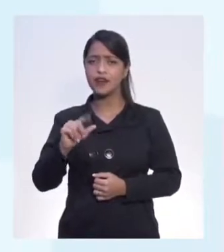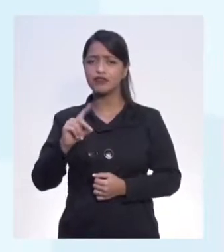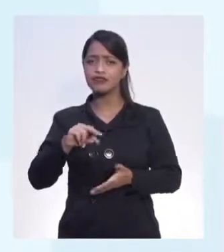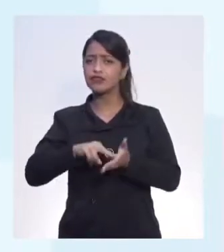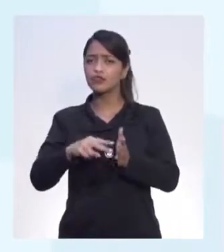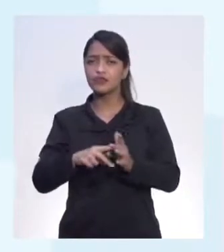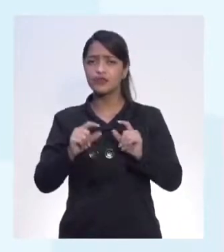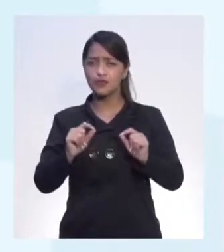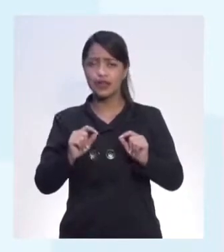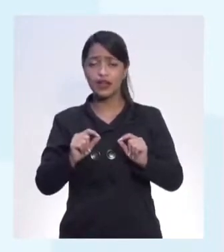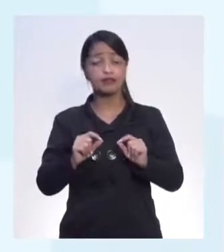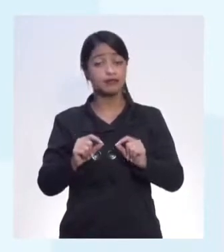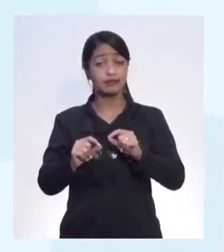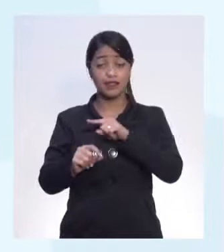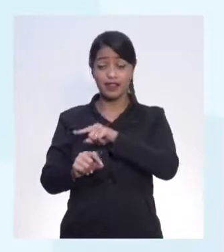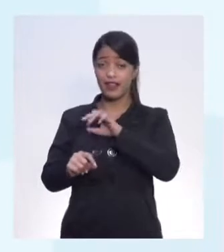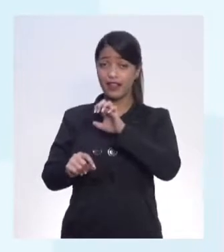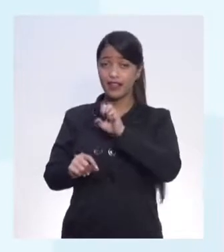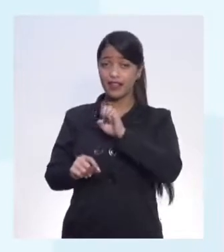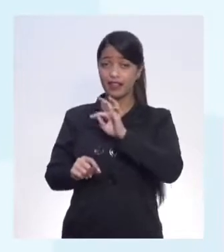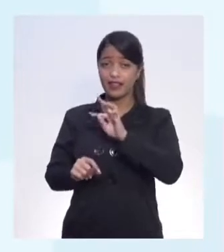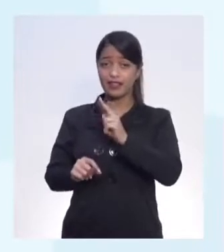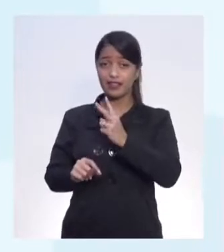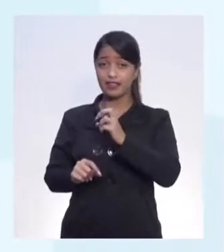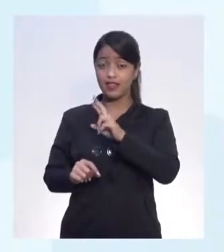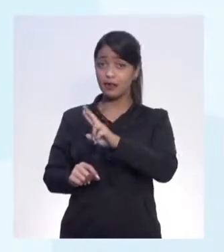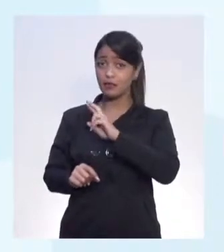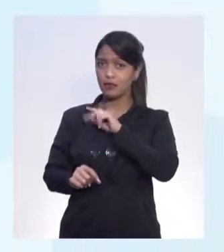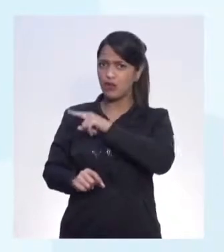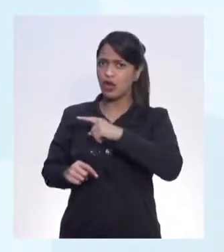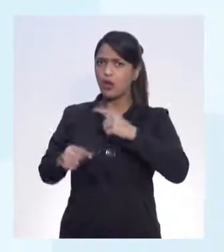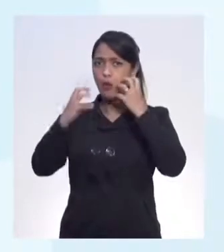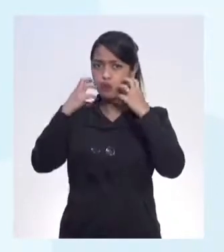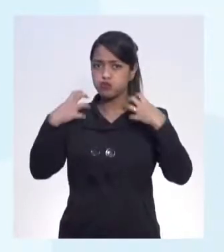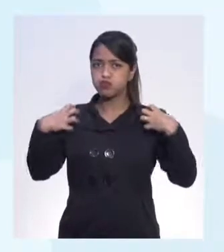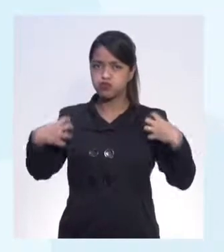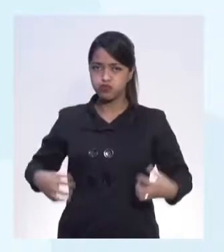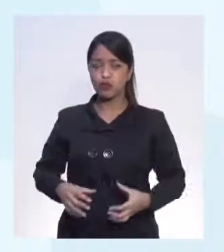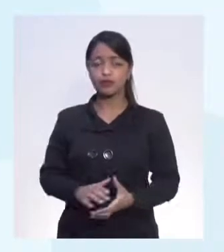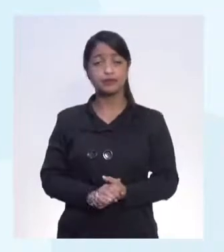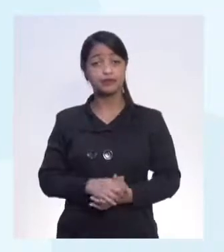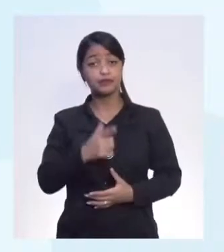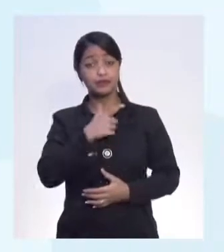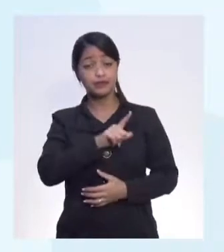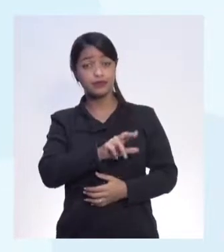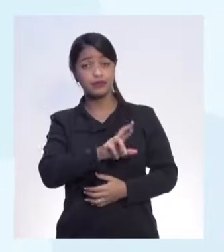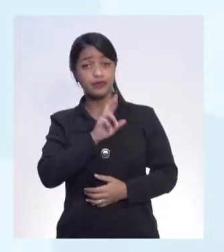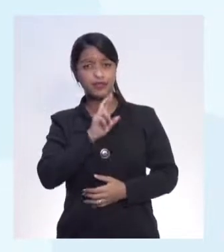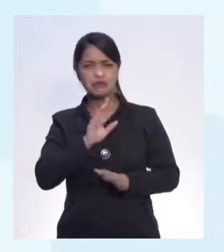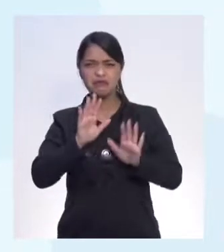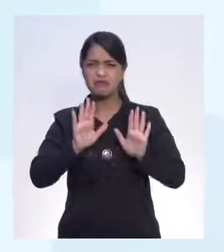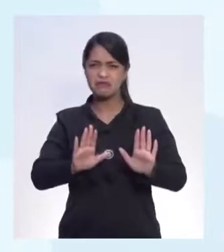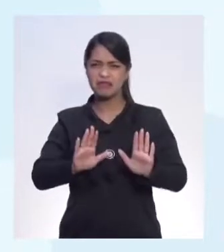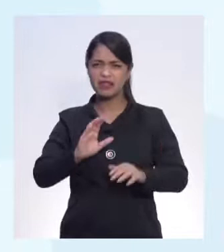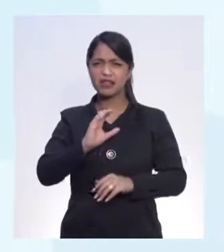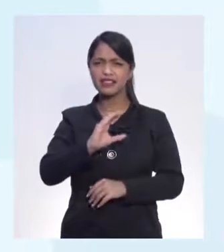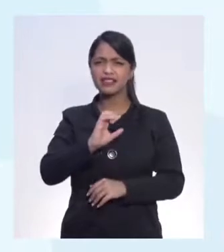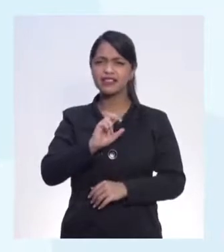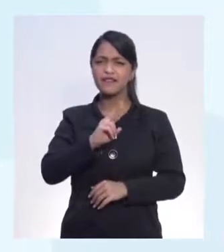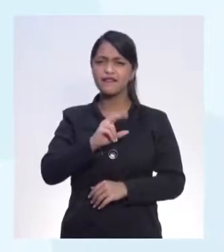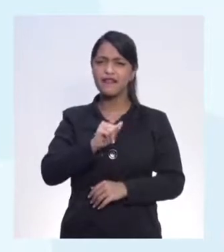meu Deus, olha essa aluna aqui, que fofinha. Olha essa daqui, Andréia. Giovana Dias. Professora, mas o cevado não era o marido da